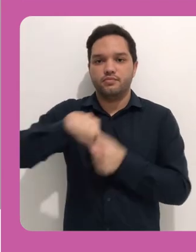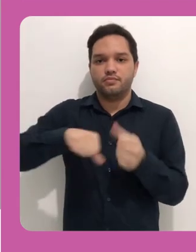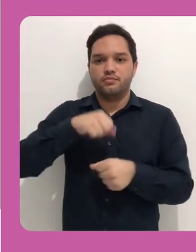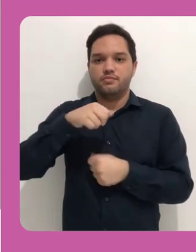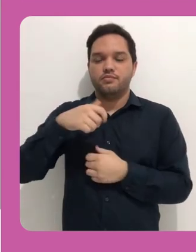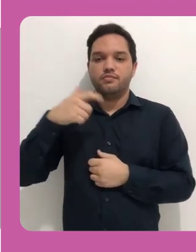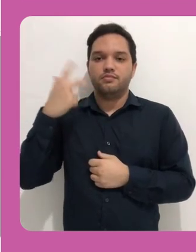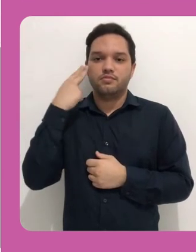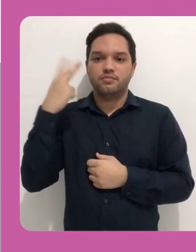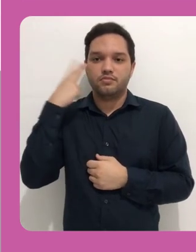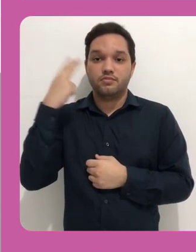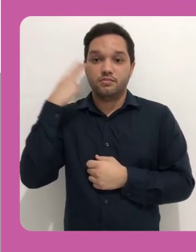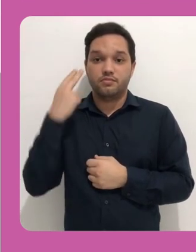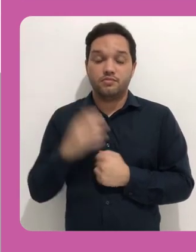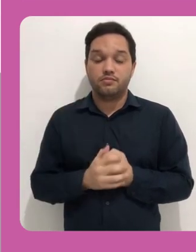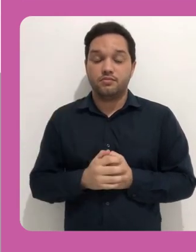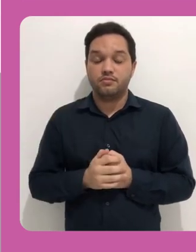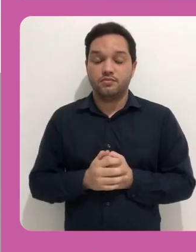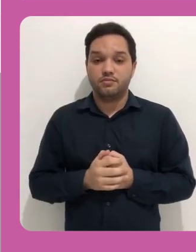papel normal.